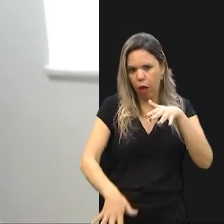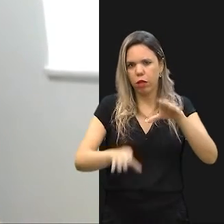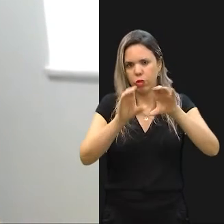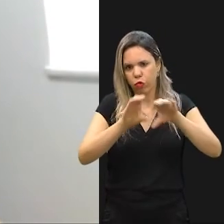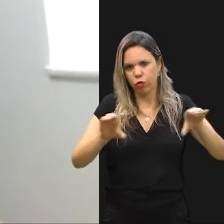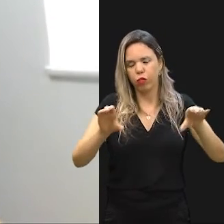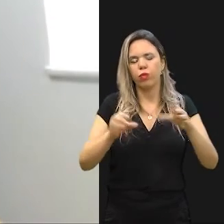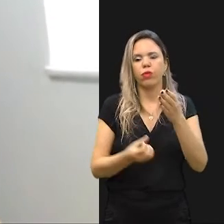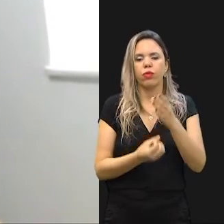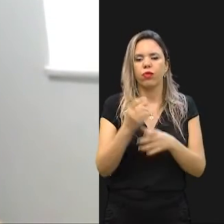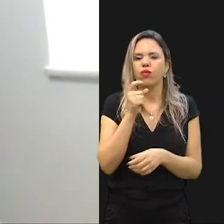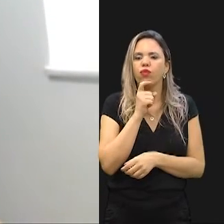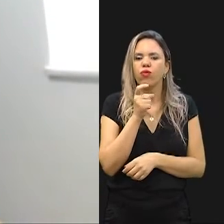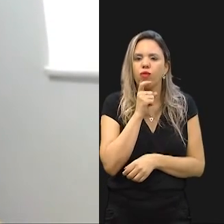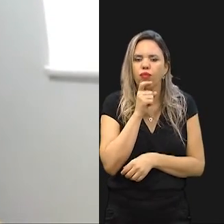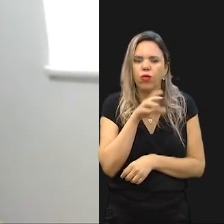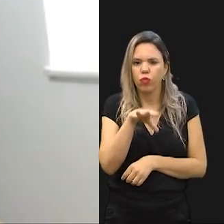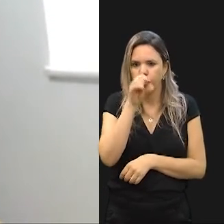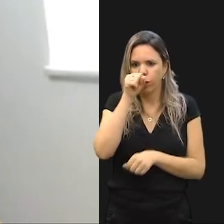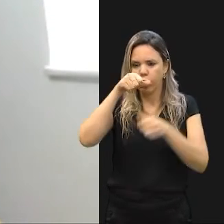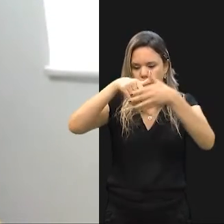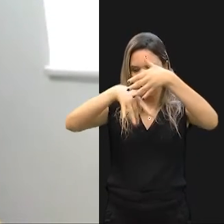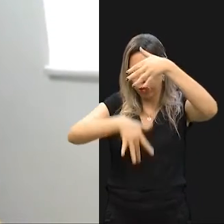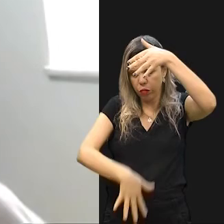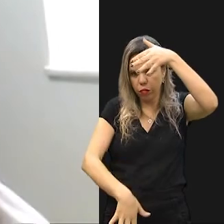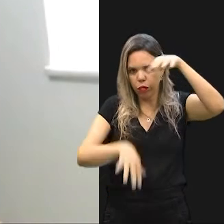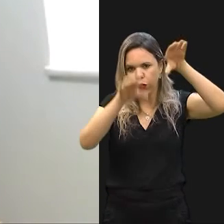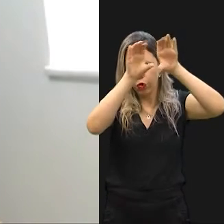um pouquinho mais frio desse ar que desce da nuvem,